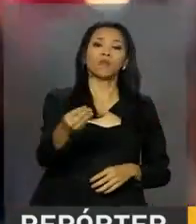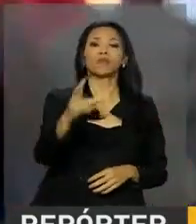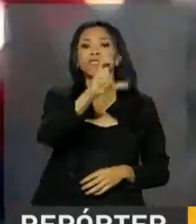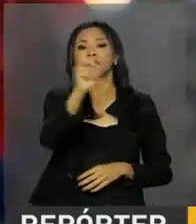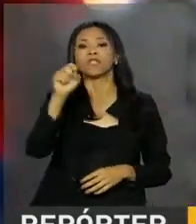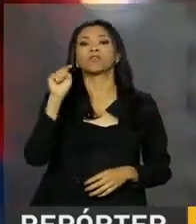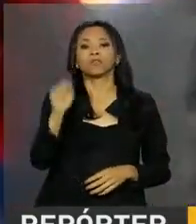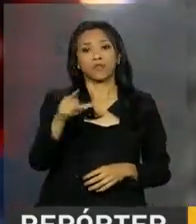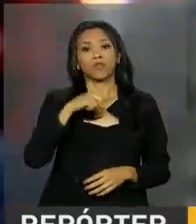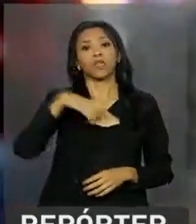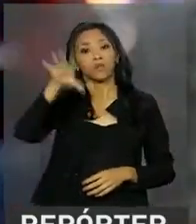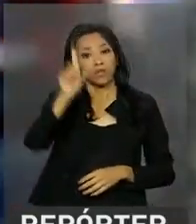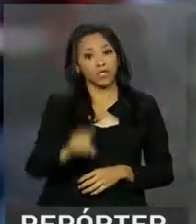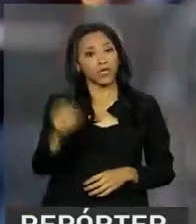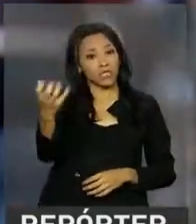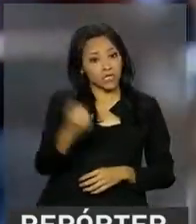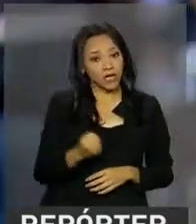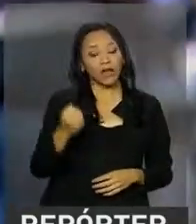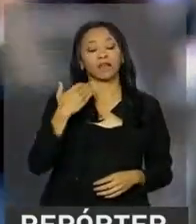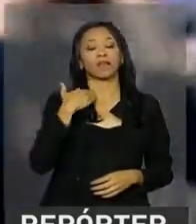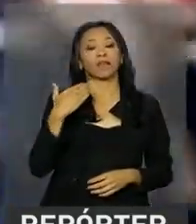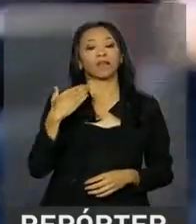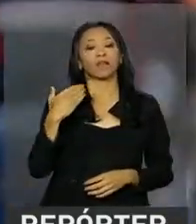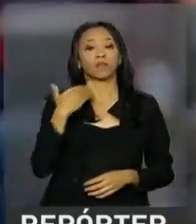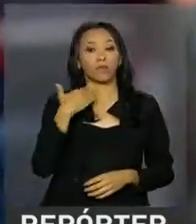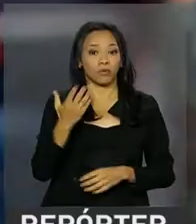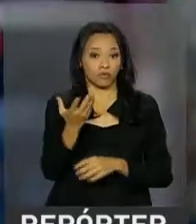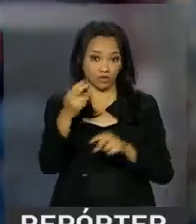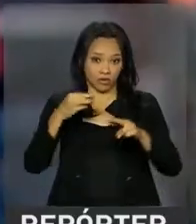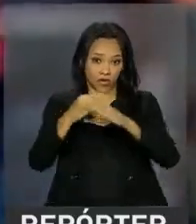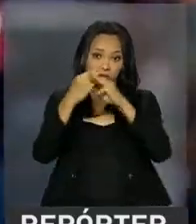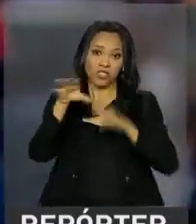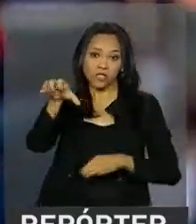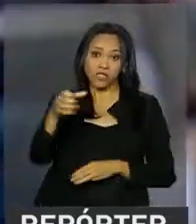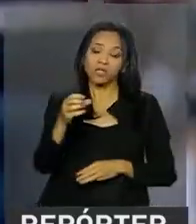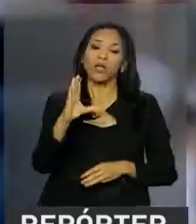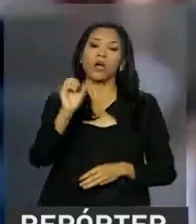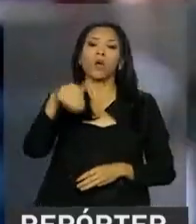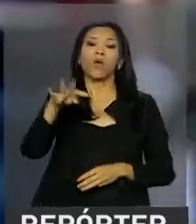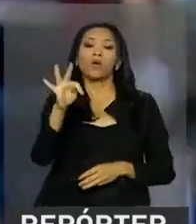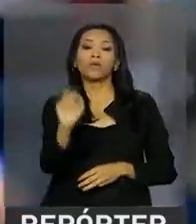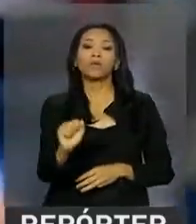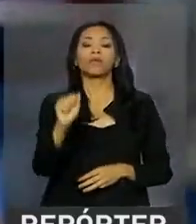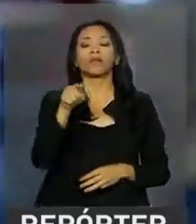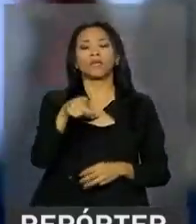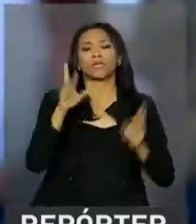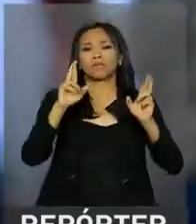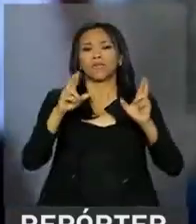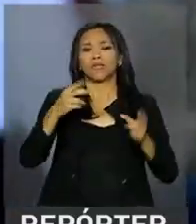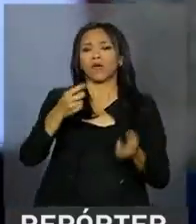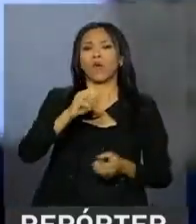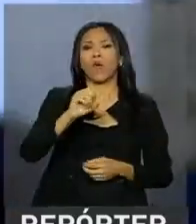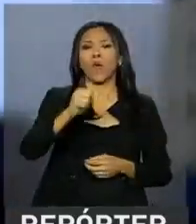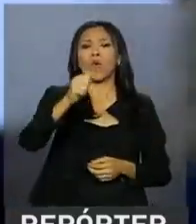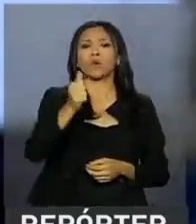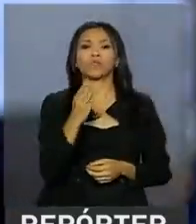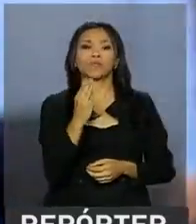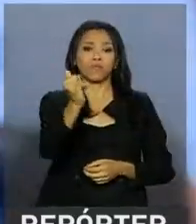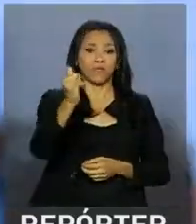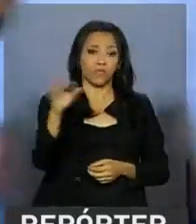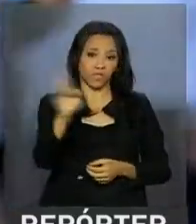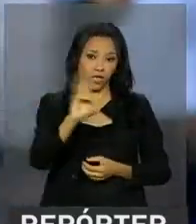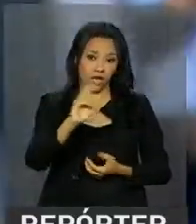ao saque de contas inativas do fgts nessa quarta etapa de pagamentos a expectativa é liberar quase 11 bilhões de